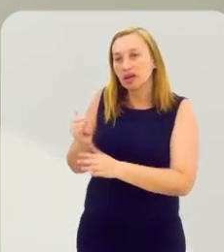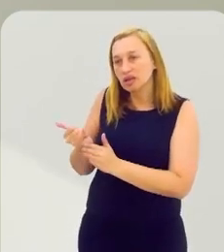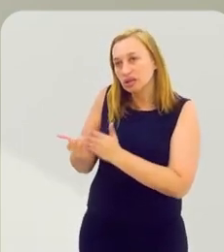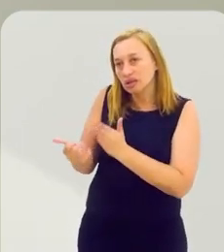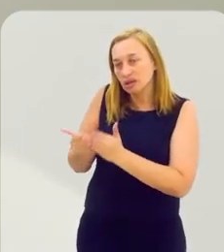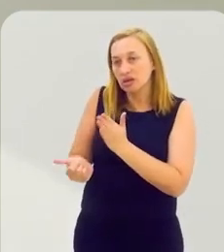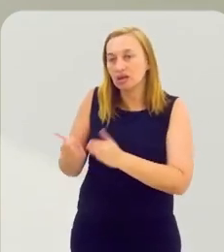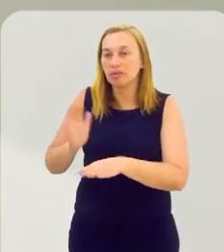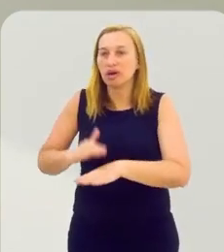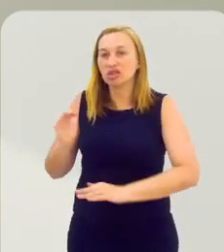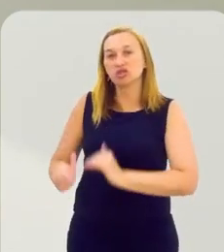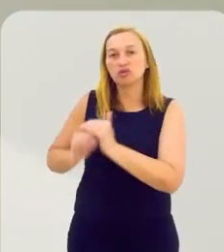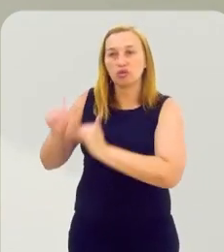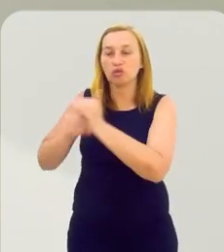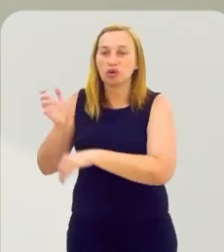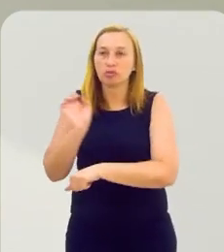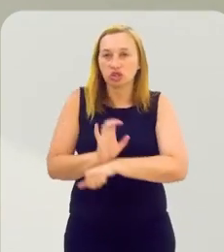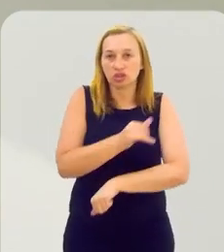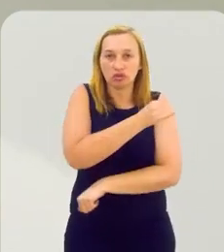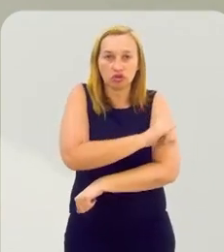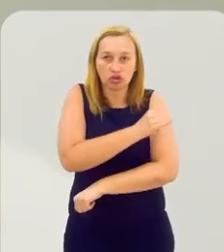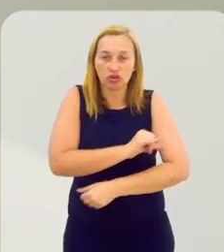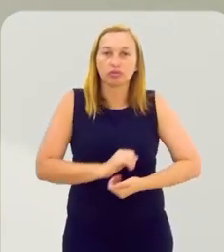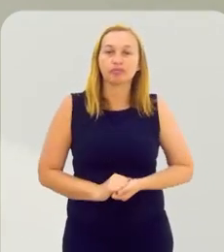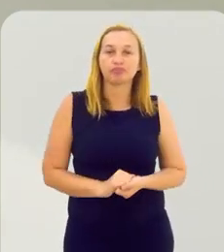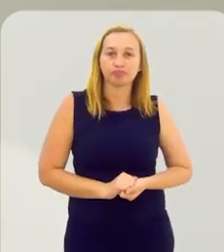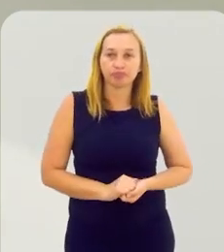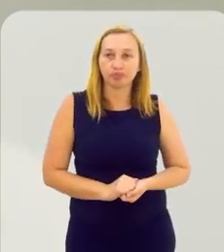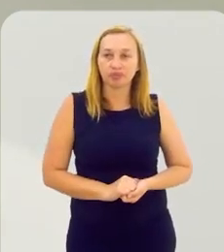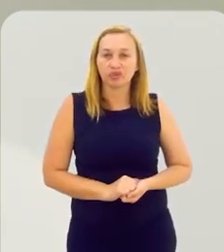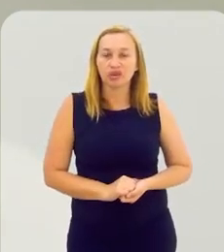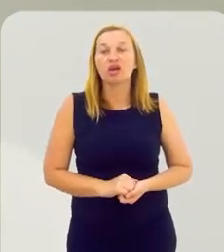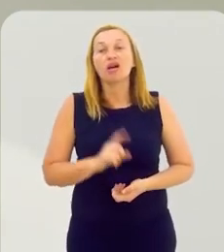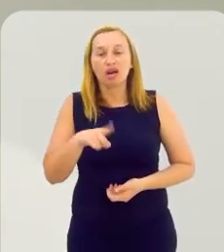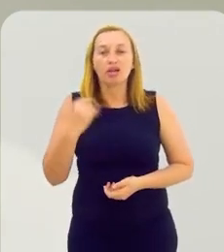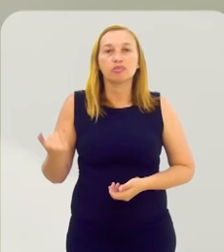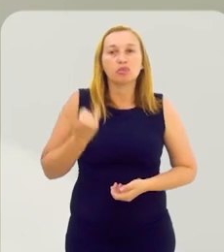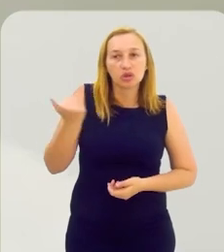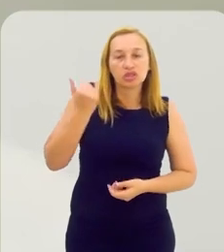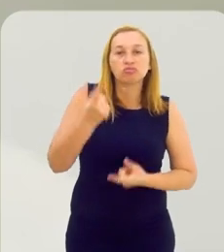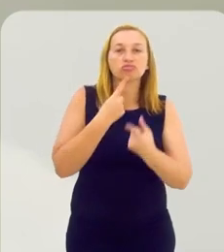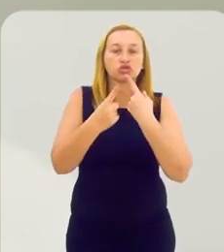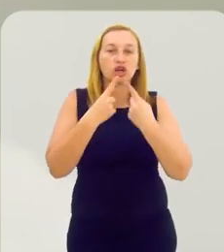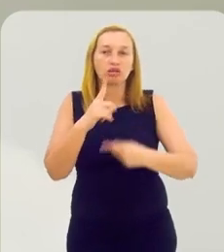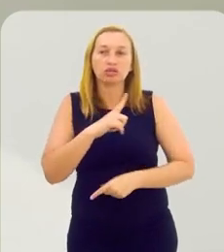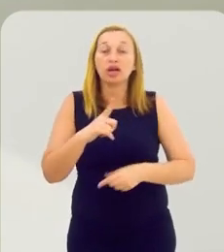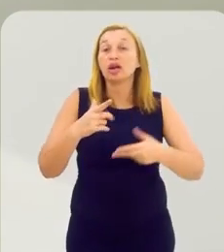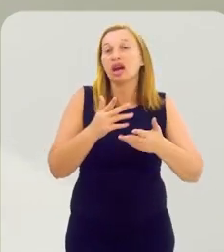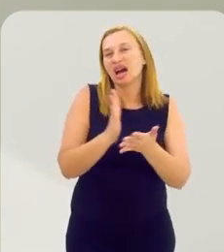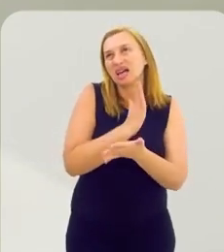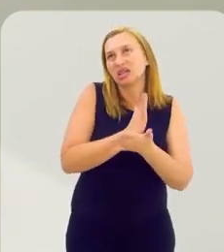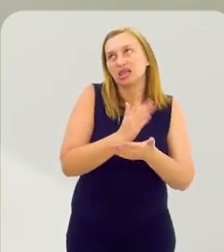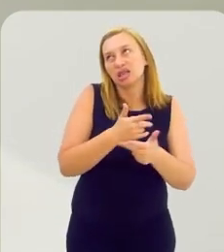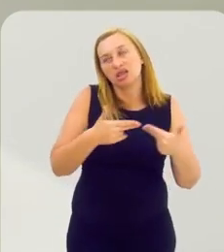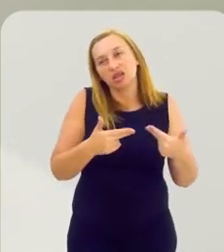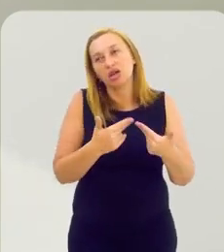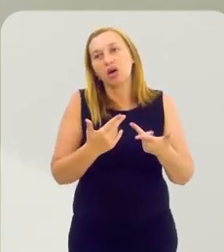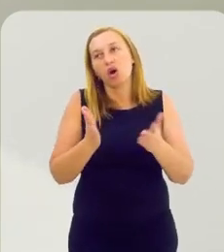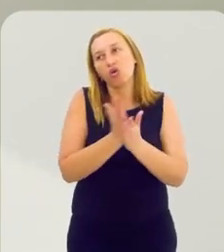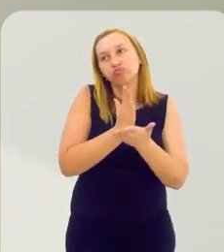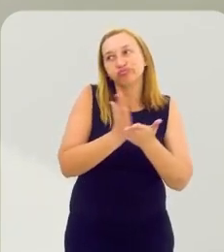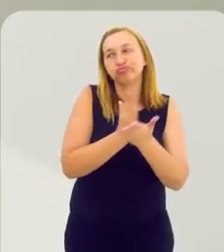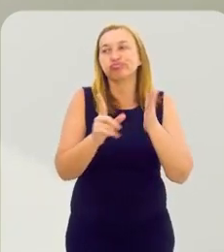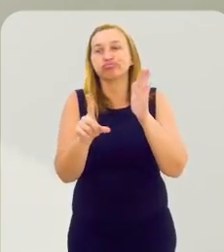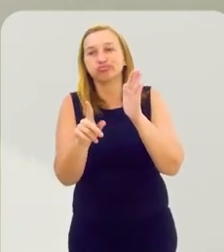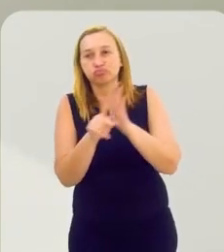mais desenvolvimento para o estado do Rio de Janeiro. E é sempre importante ter esse diálogo também, porque muitas vezes alguns projetos de